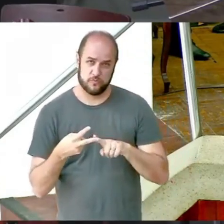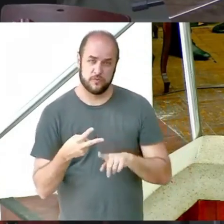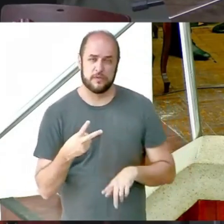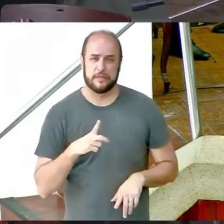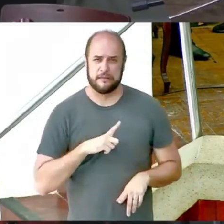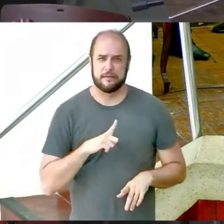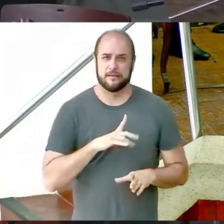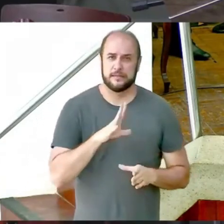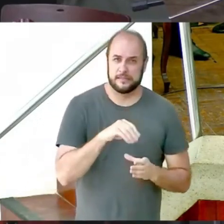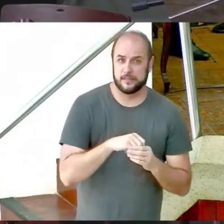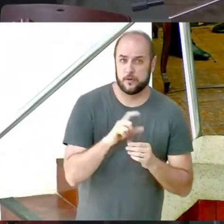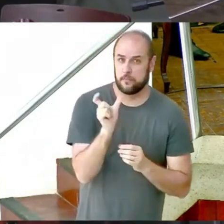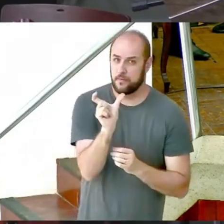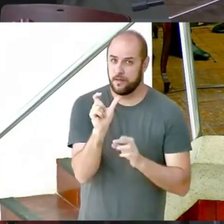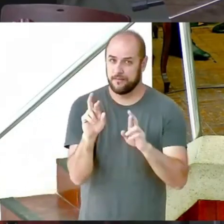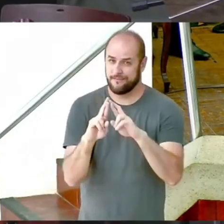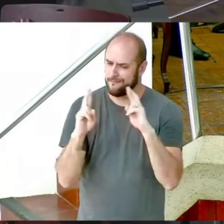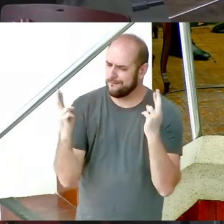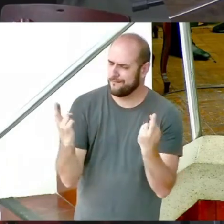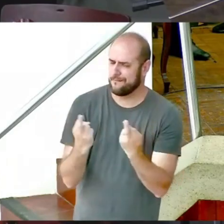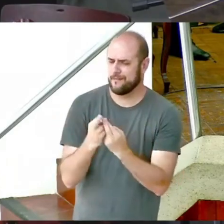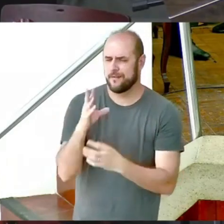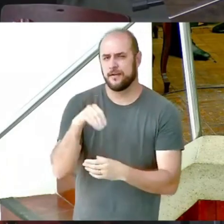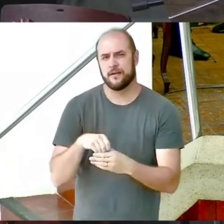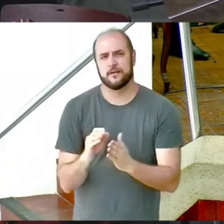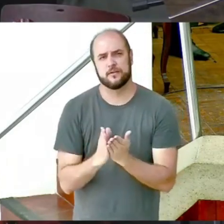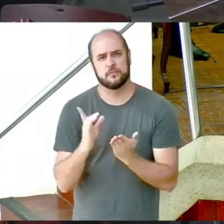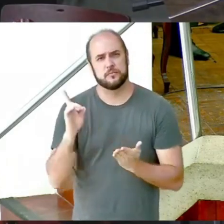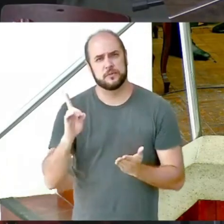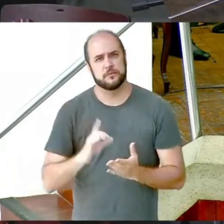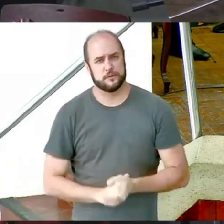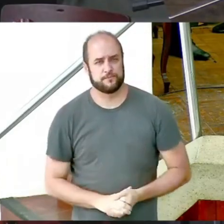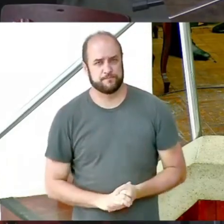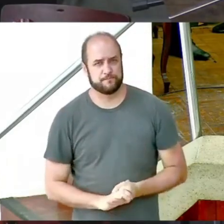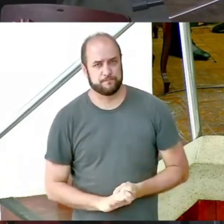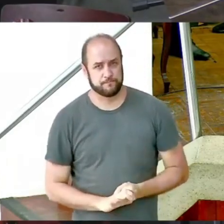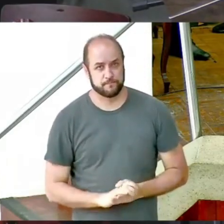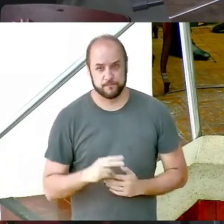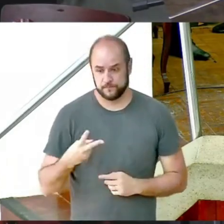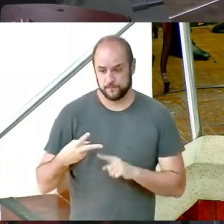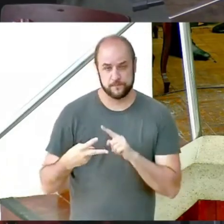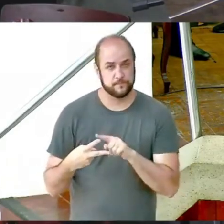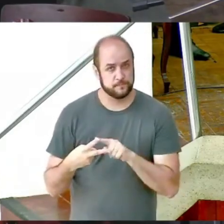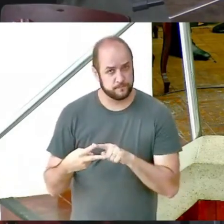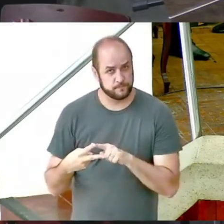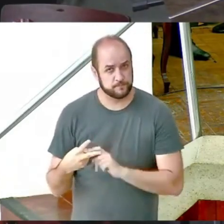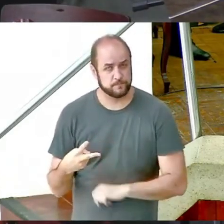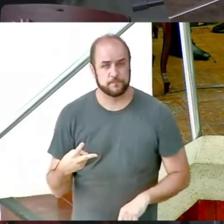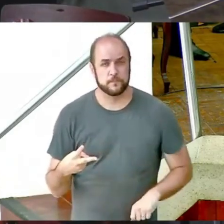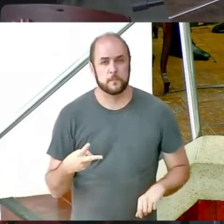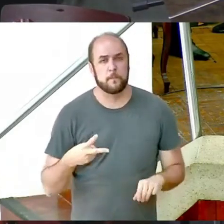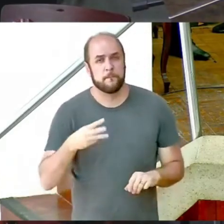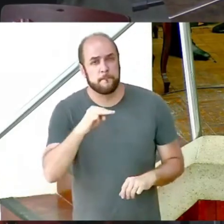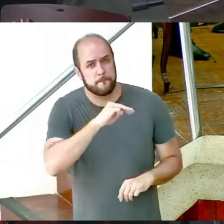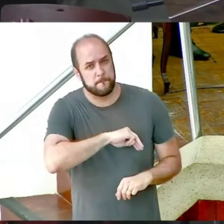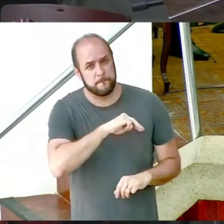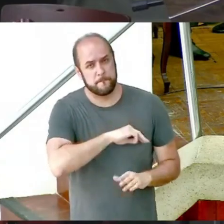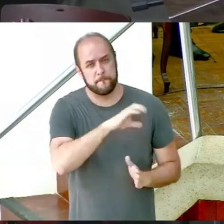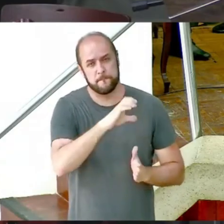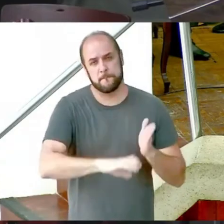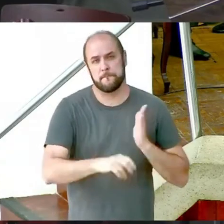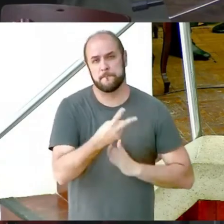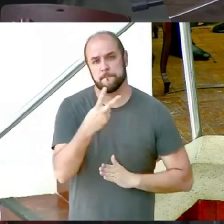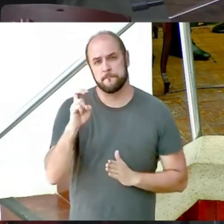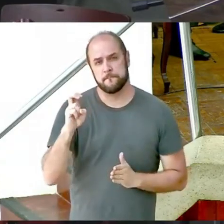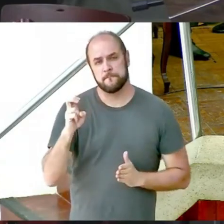da palavra reino nas Escrituras Sagradas. O primeiro deles está ali em Mateus, no capítulo 25,